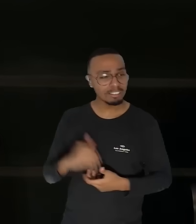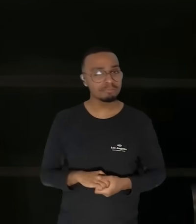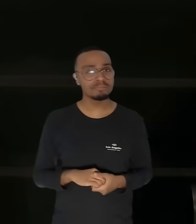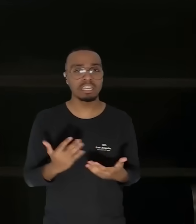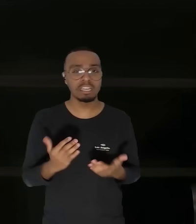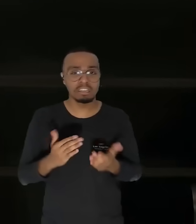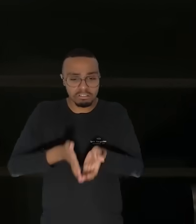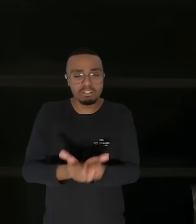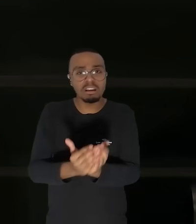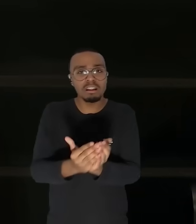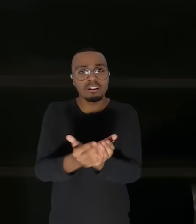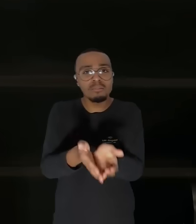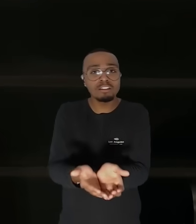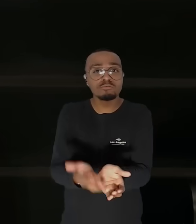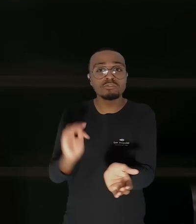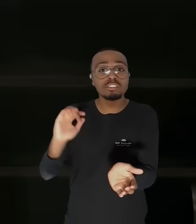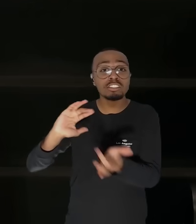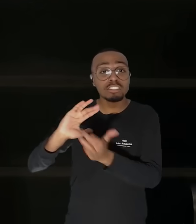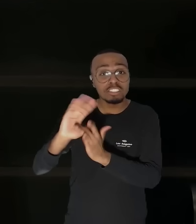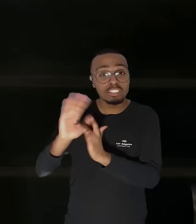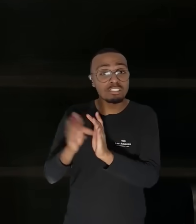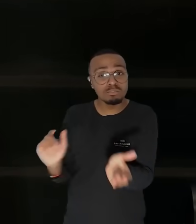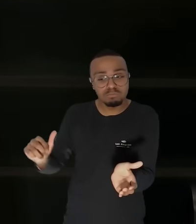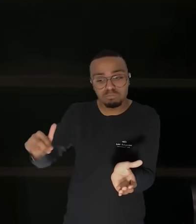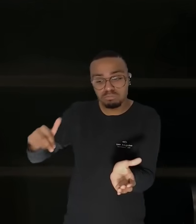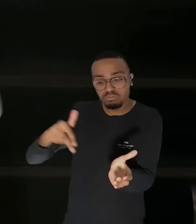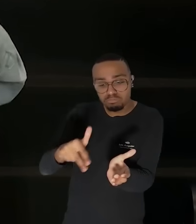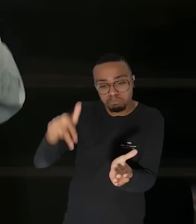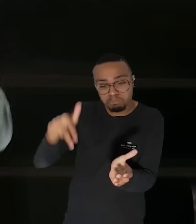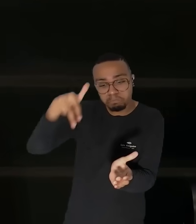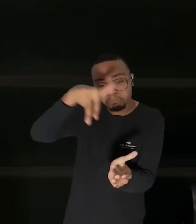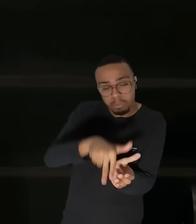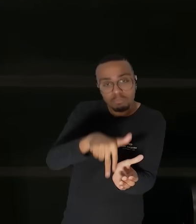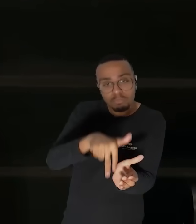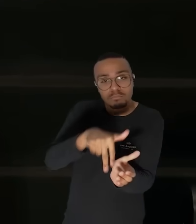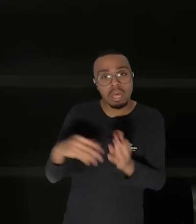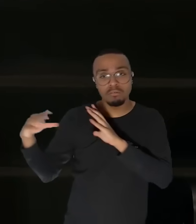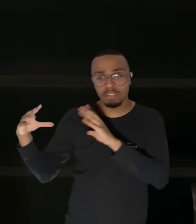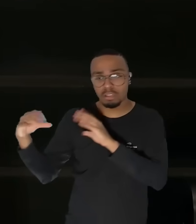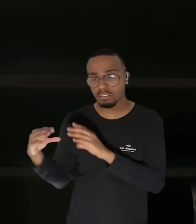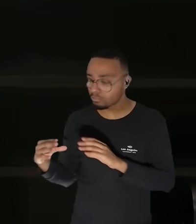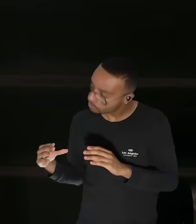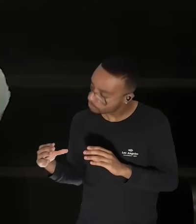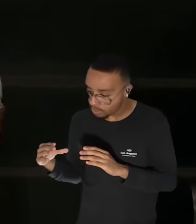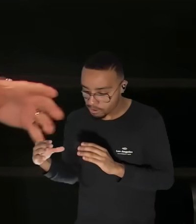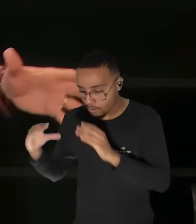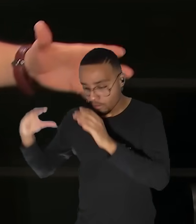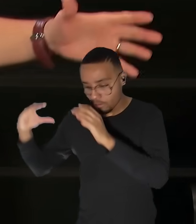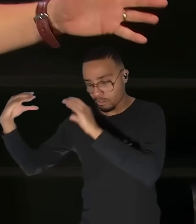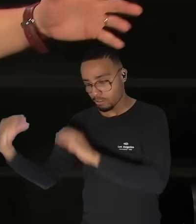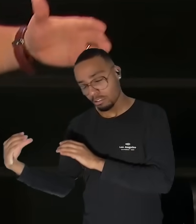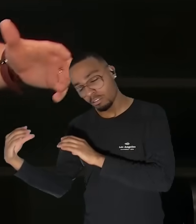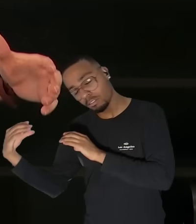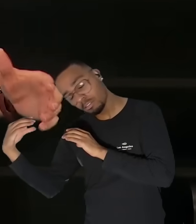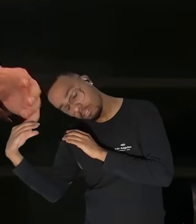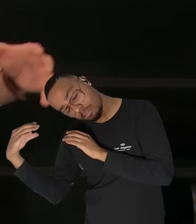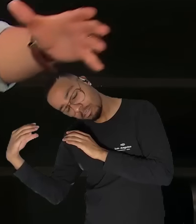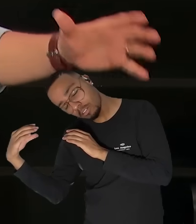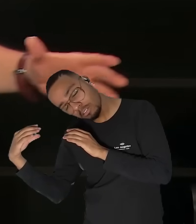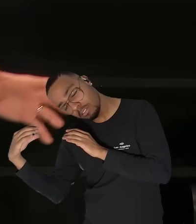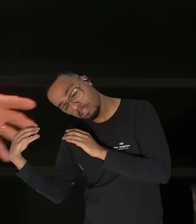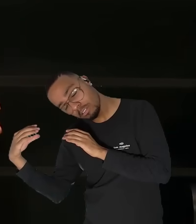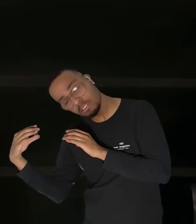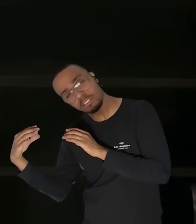ele está cansado. Ele pega um travesseiro, deita na popa do barco e vai dormir. E ao longo dessa travessia, ali